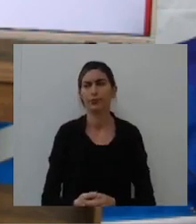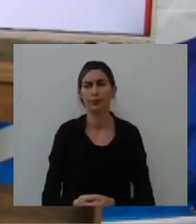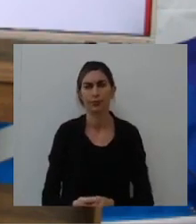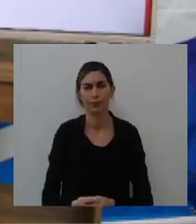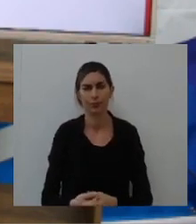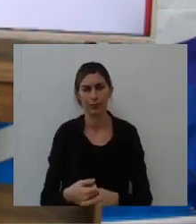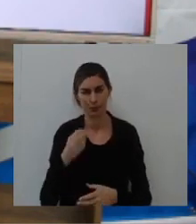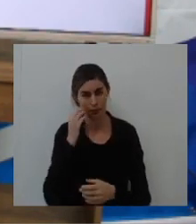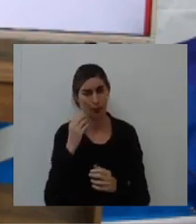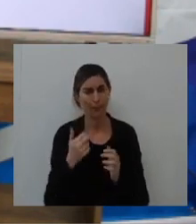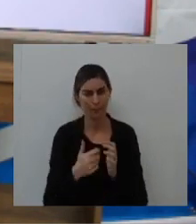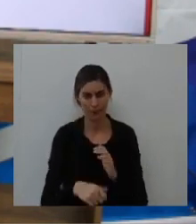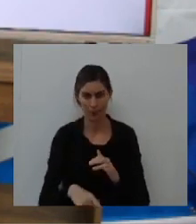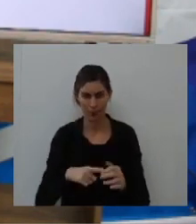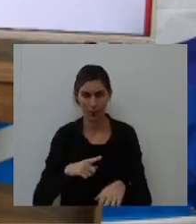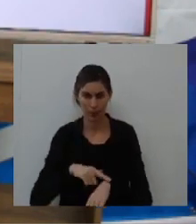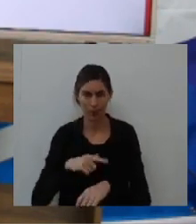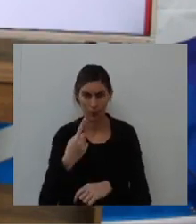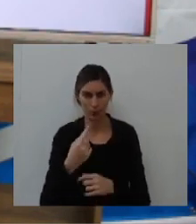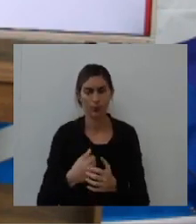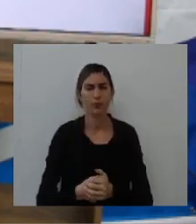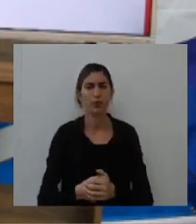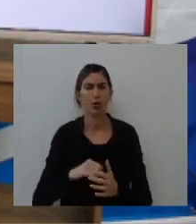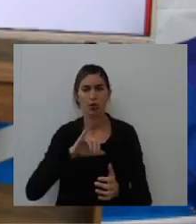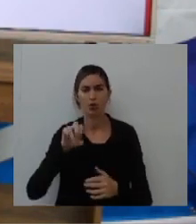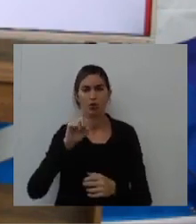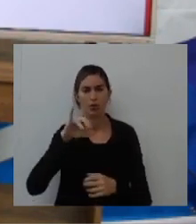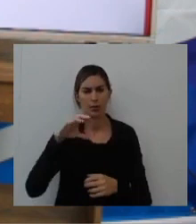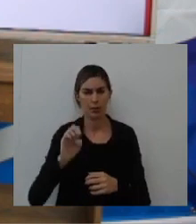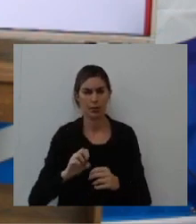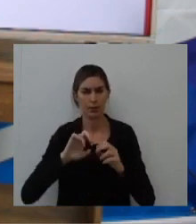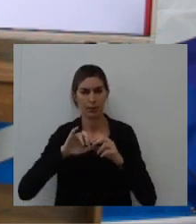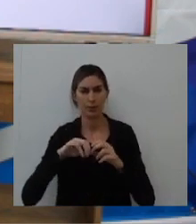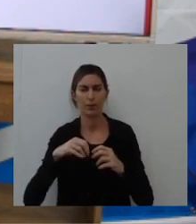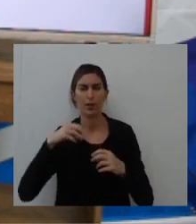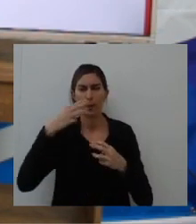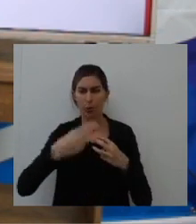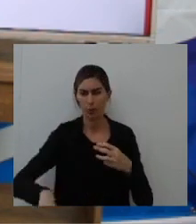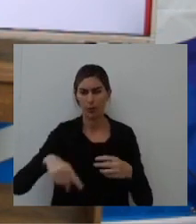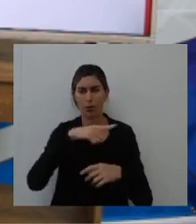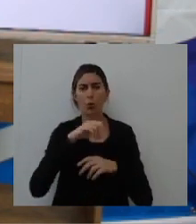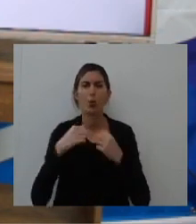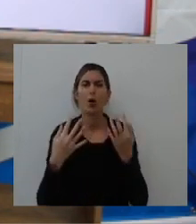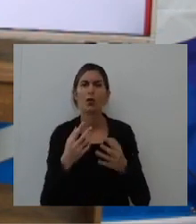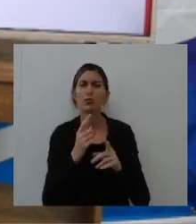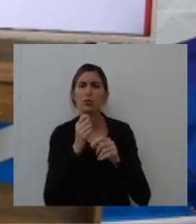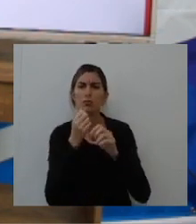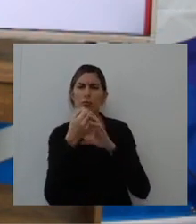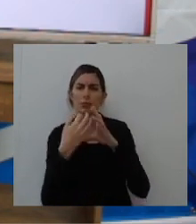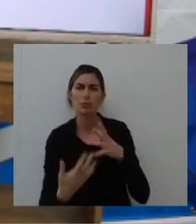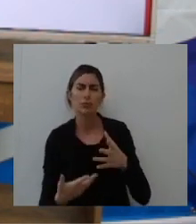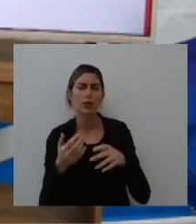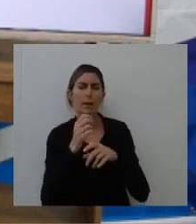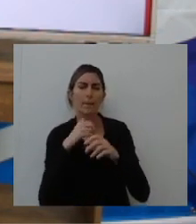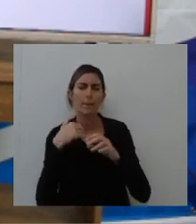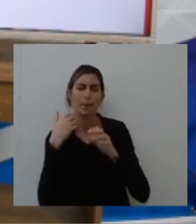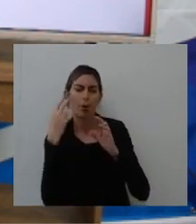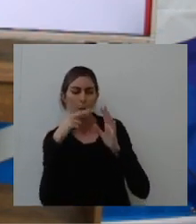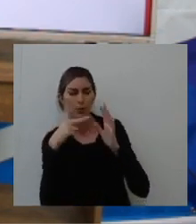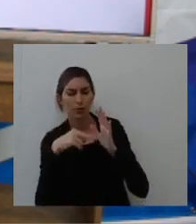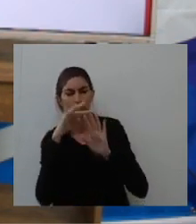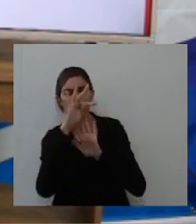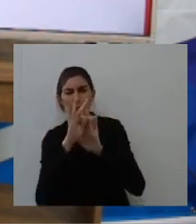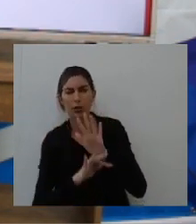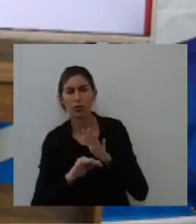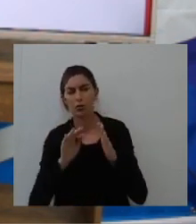Tem tempo para mais uma? Vamos lá. Joyce Muribeca. Quais aspectos devem ser observados em um texto no processo de leitura